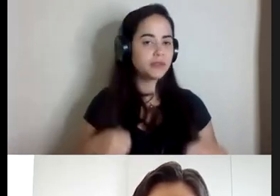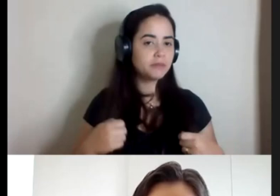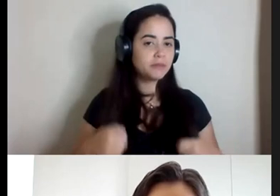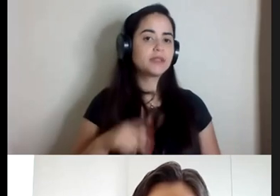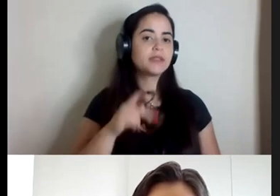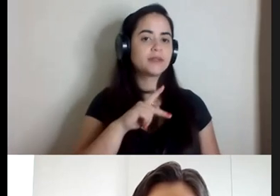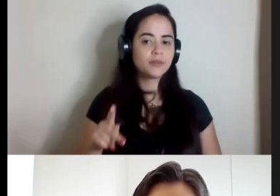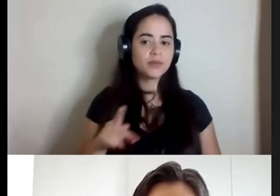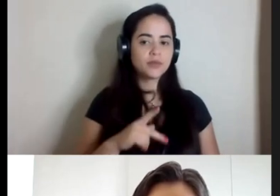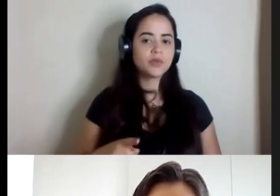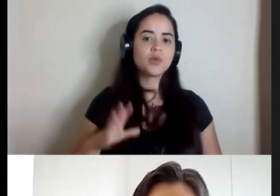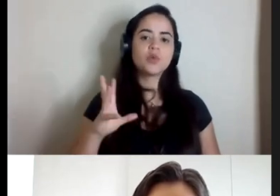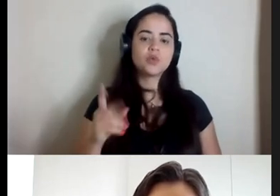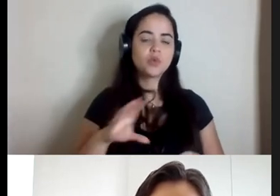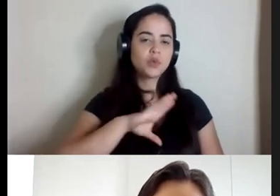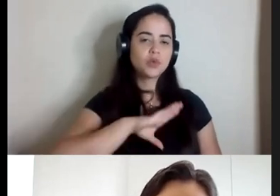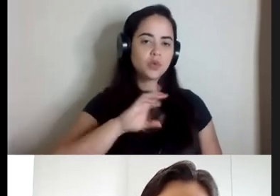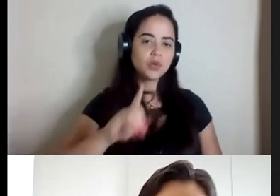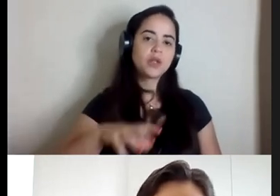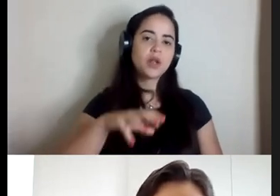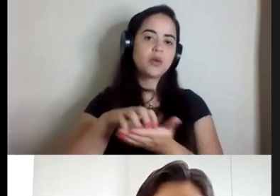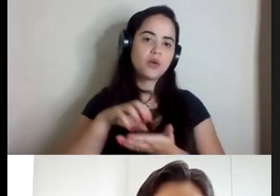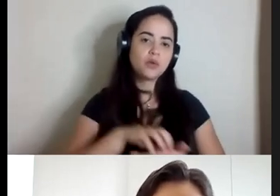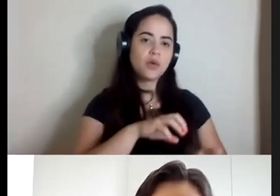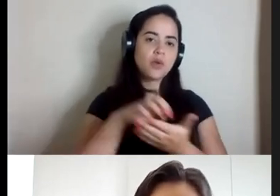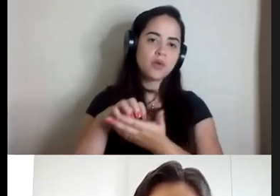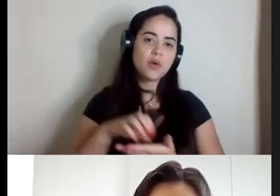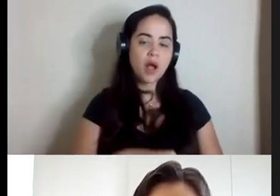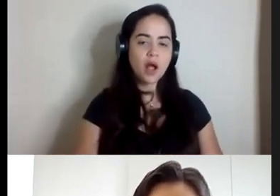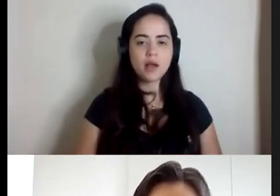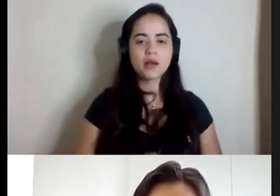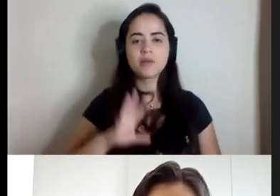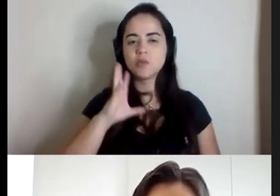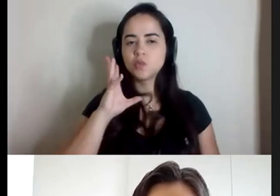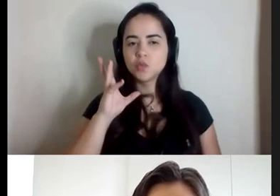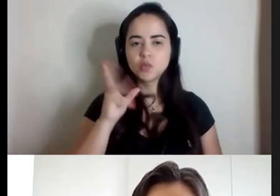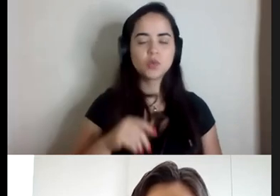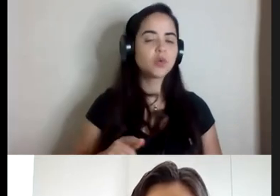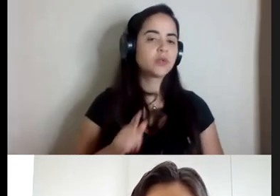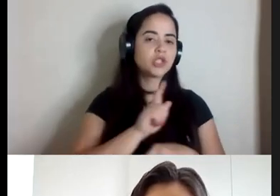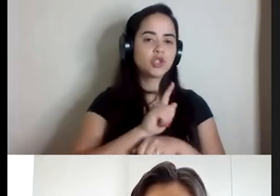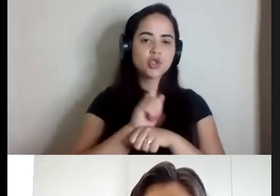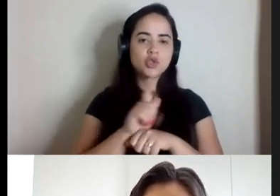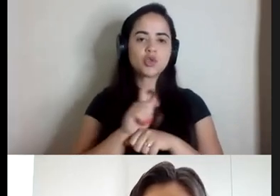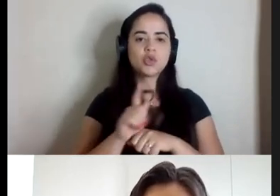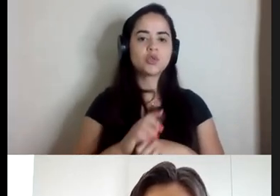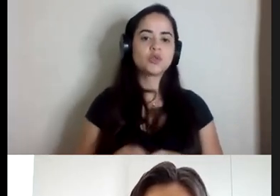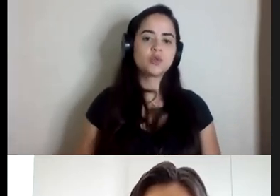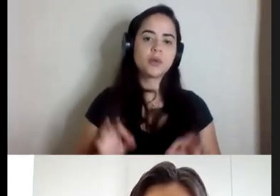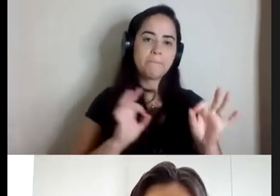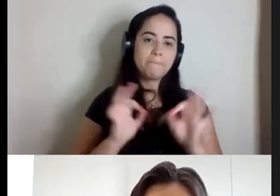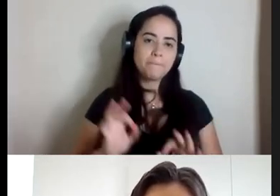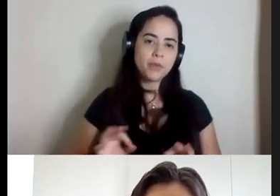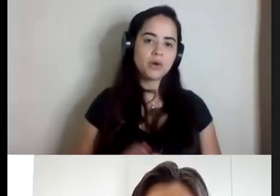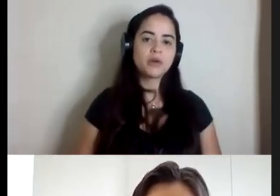docentes, a todos os coordenadores locais, não só aqui do Campus Vitória, mas de toda a equipe gestora também do programa, para que